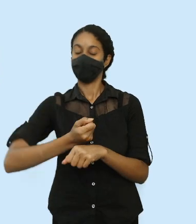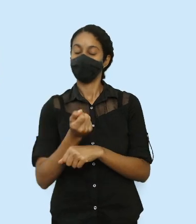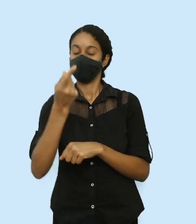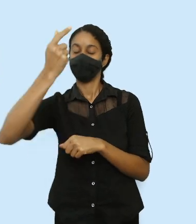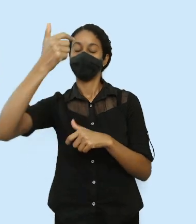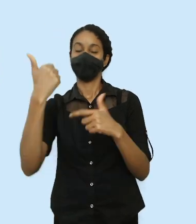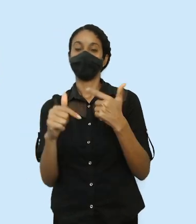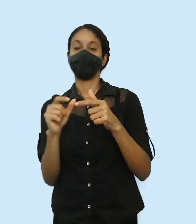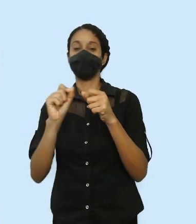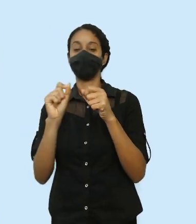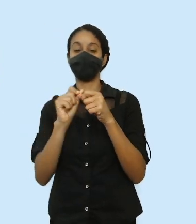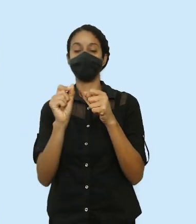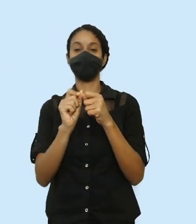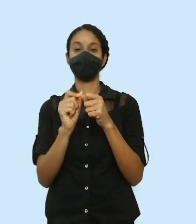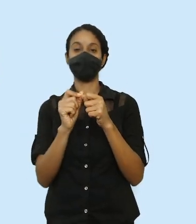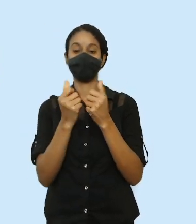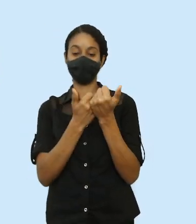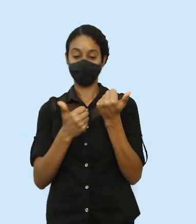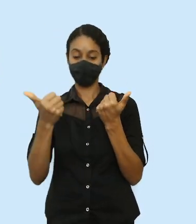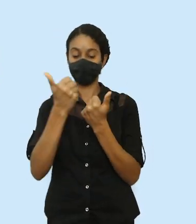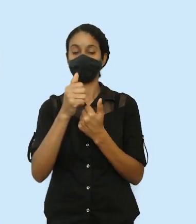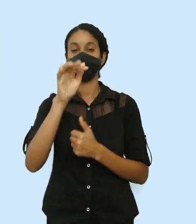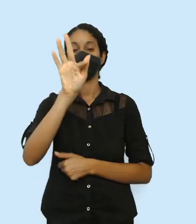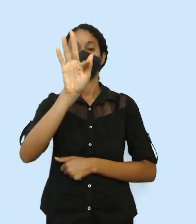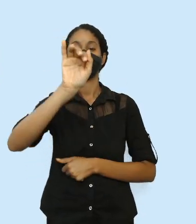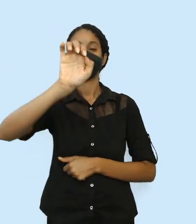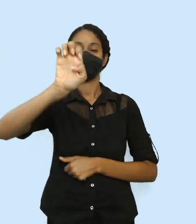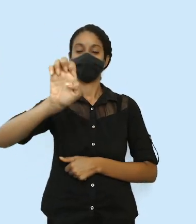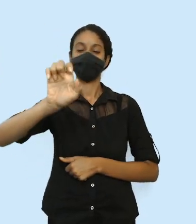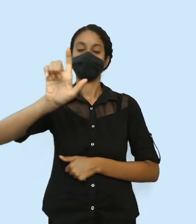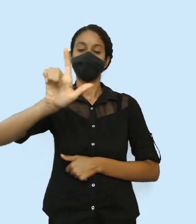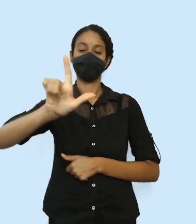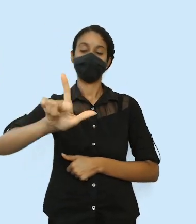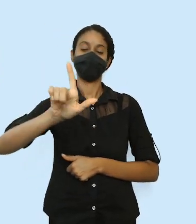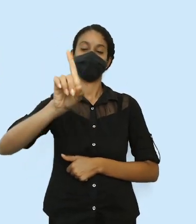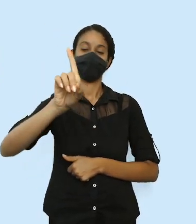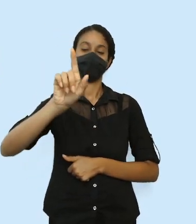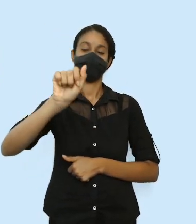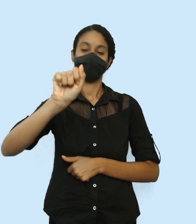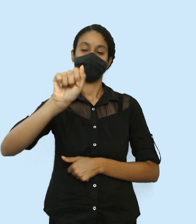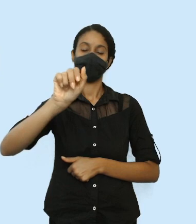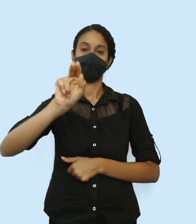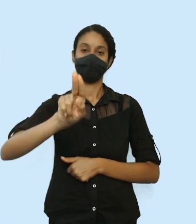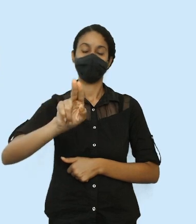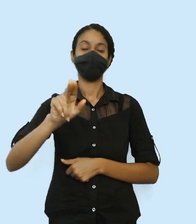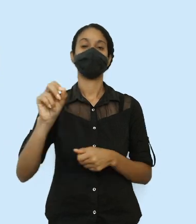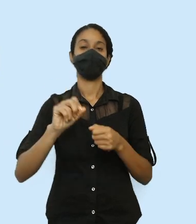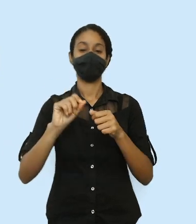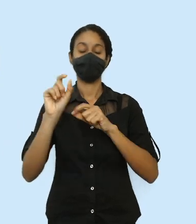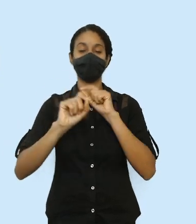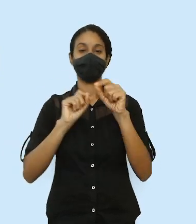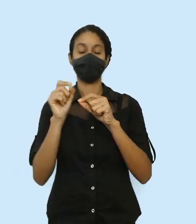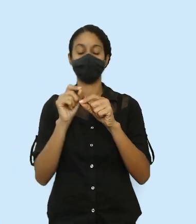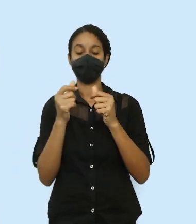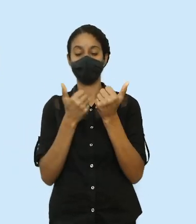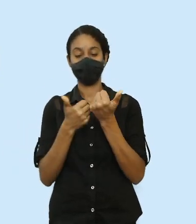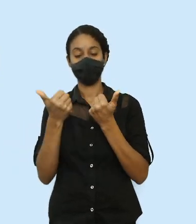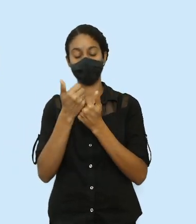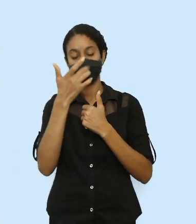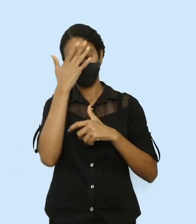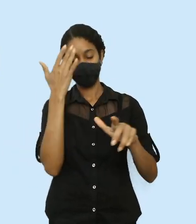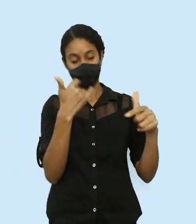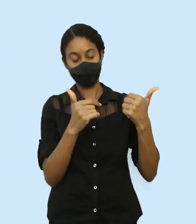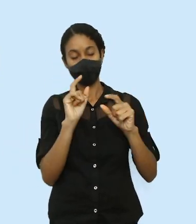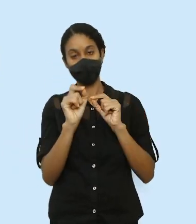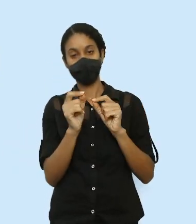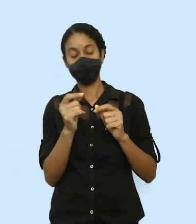modo de produção feudal. Então, basicamente, aquele servo lá do feudalismo ele foi substituído pelo trabalhador, e a diferença entre os dois